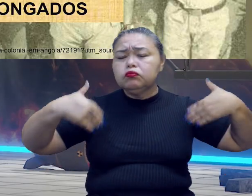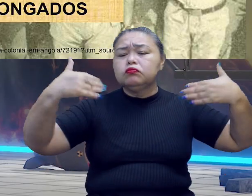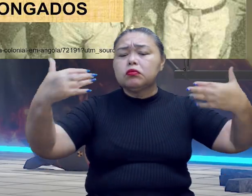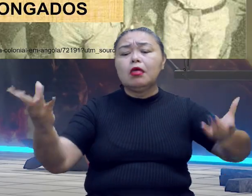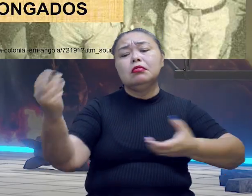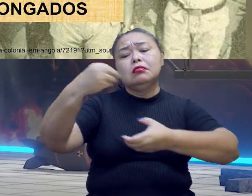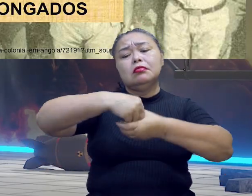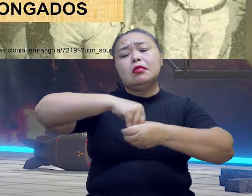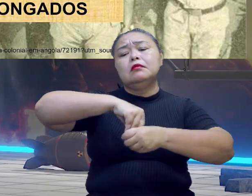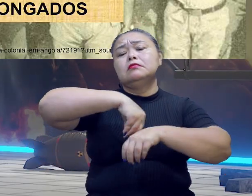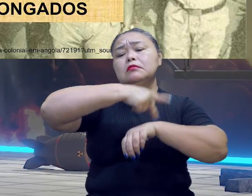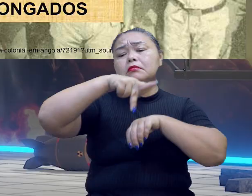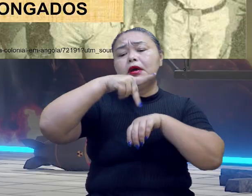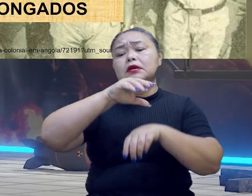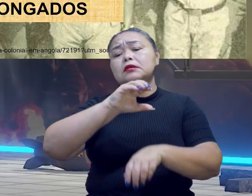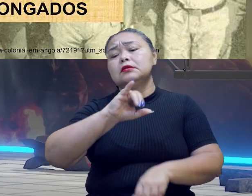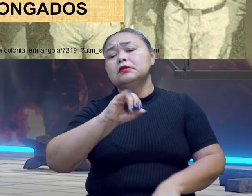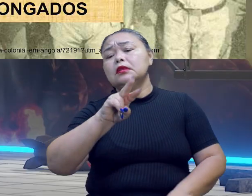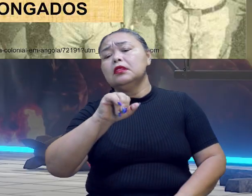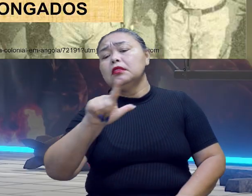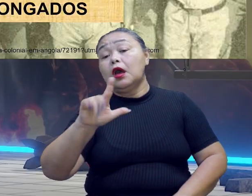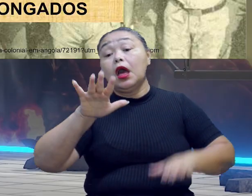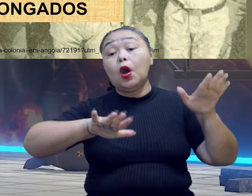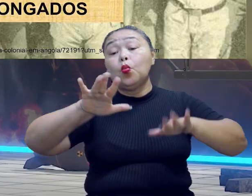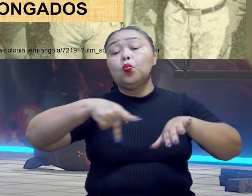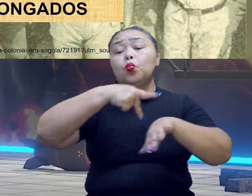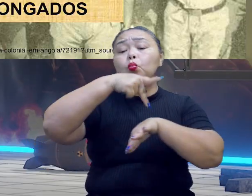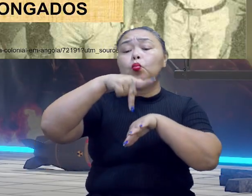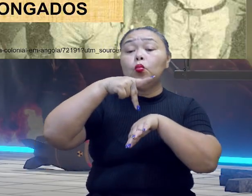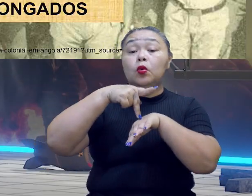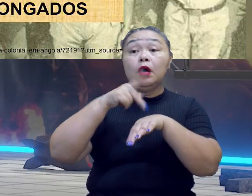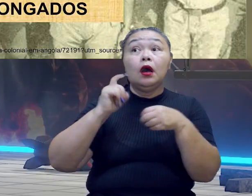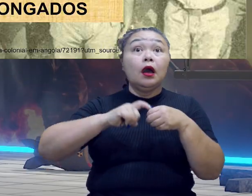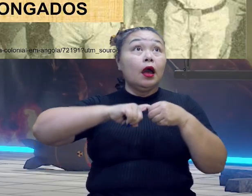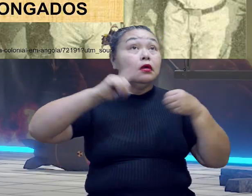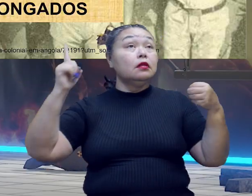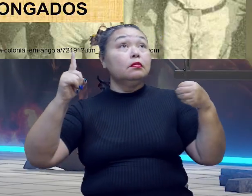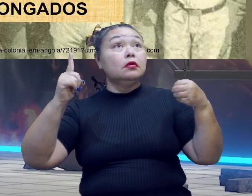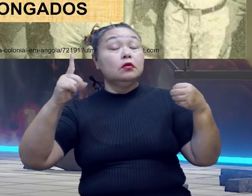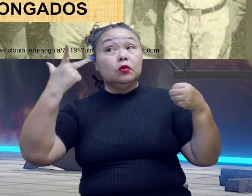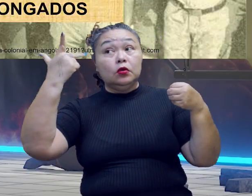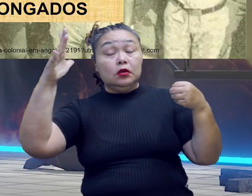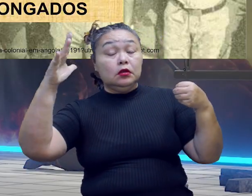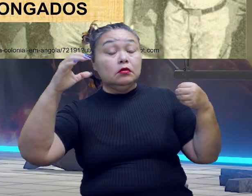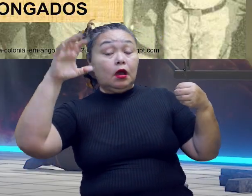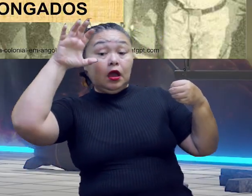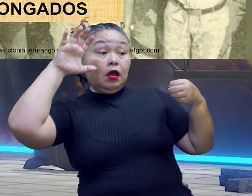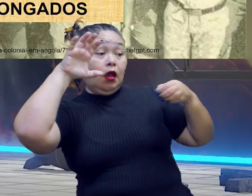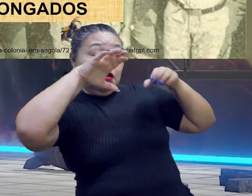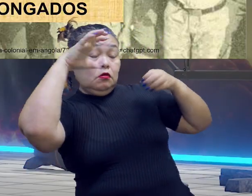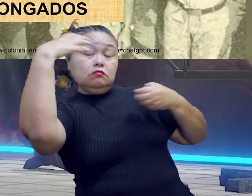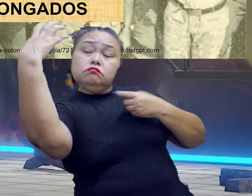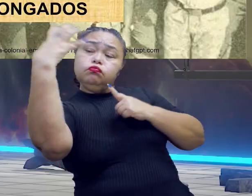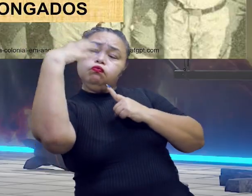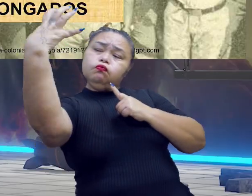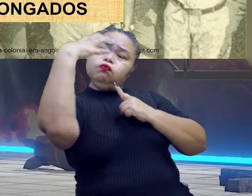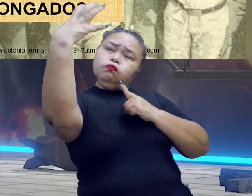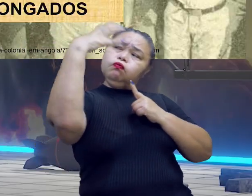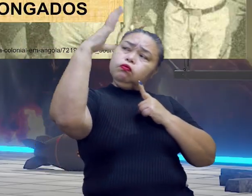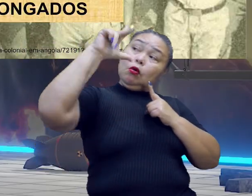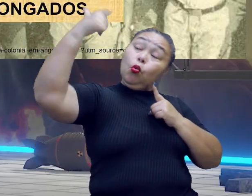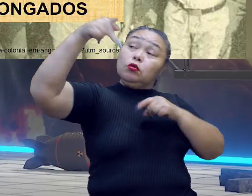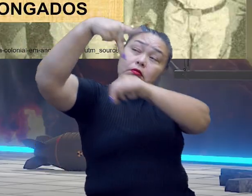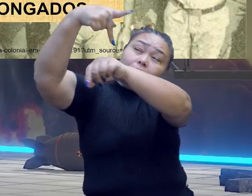vão existir. Porque alguns desses países, ao se libertarem do colonialismo, naquela colônia que